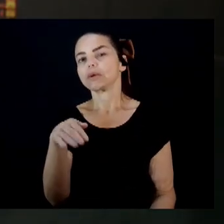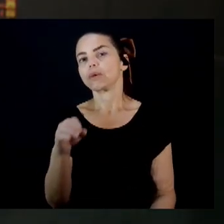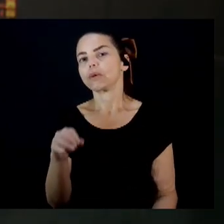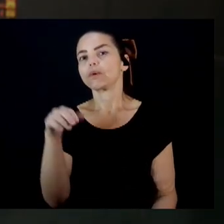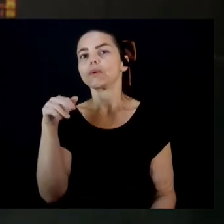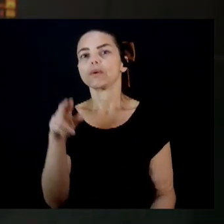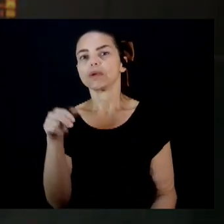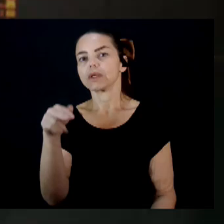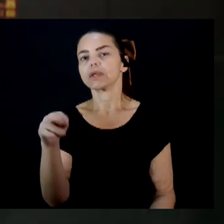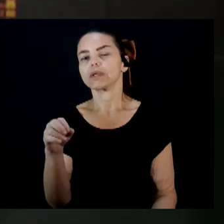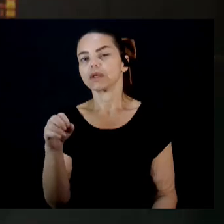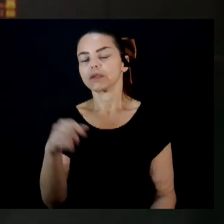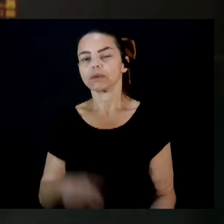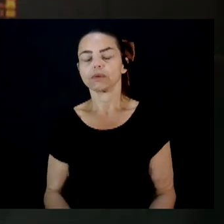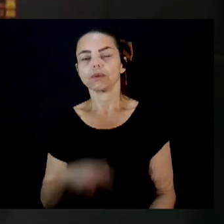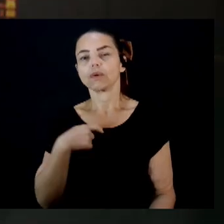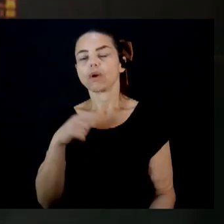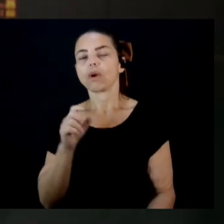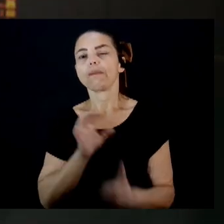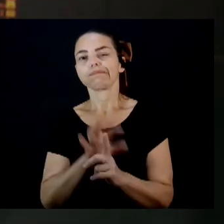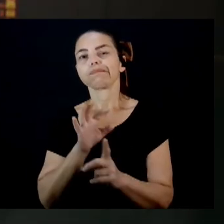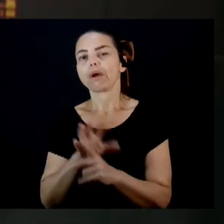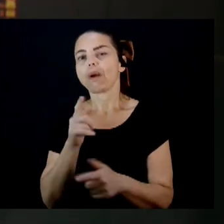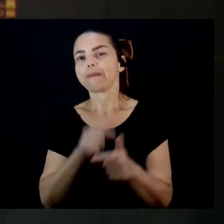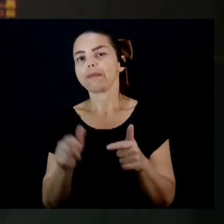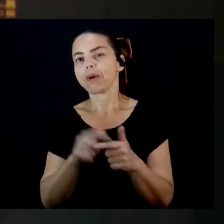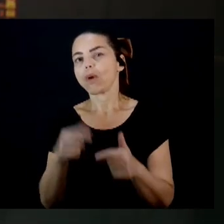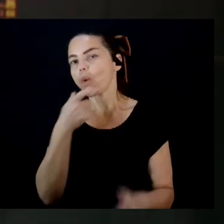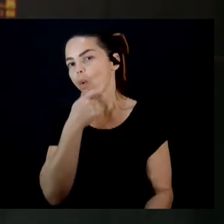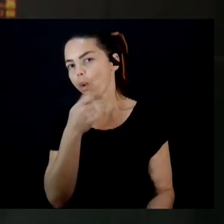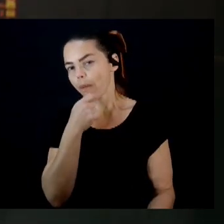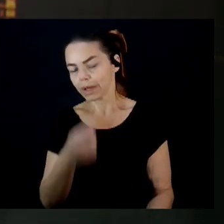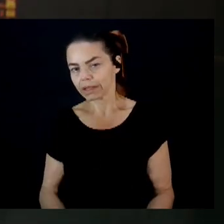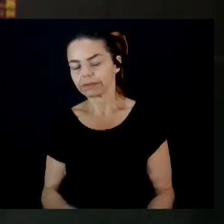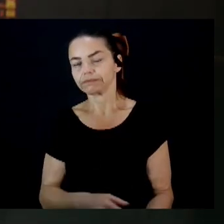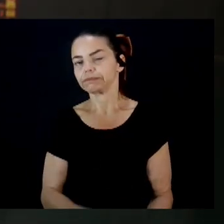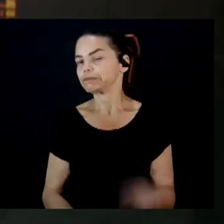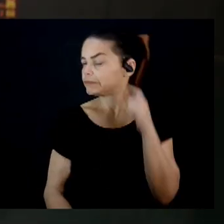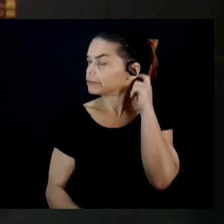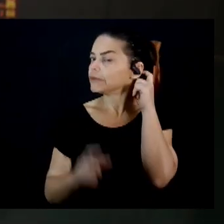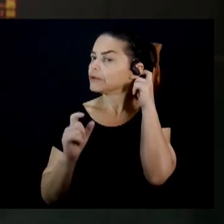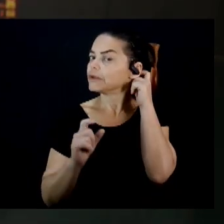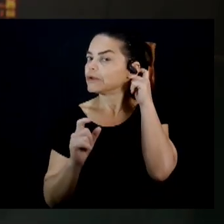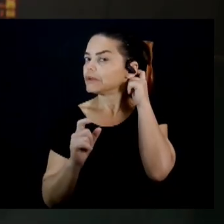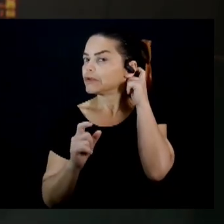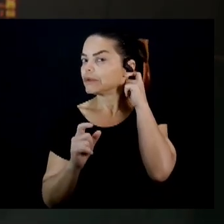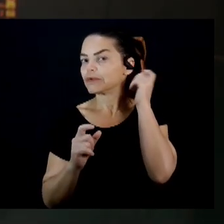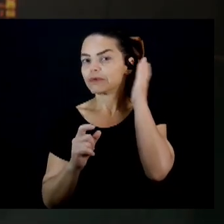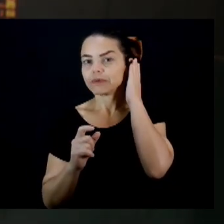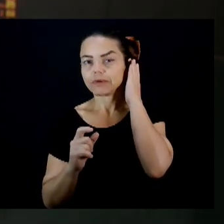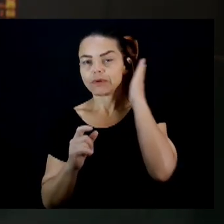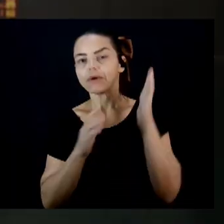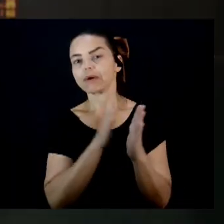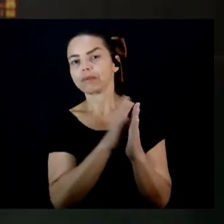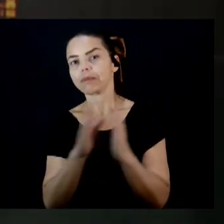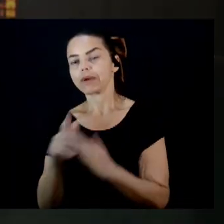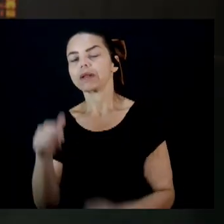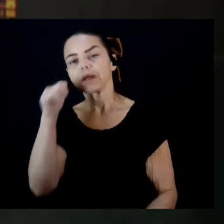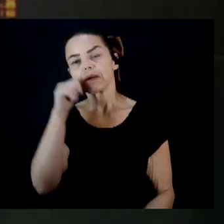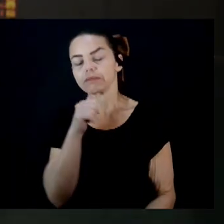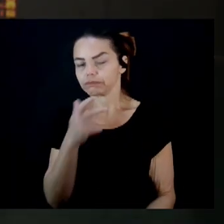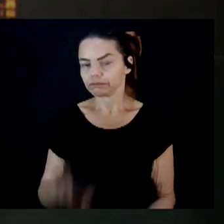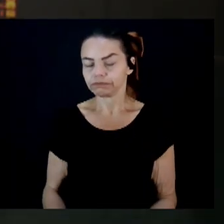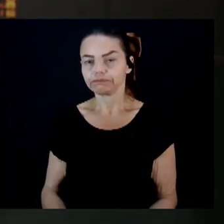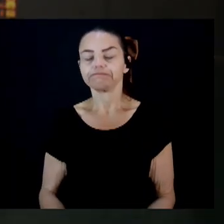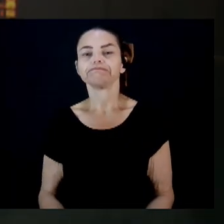homens e um número ainda maior em algum momento de suas vidas quando a gente fala das mulheres. Mas afinal, a queda da